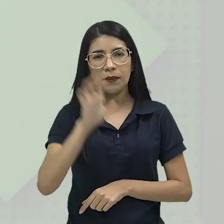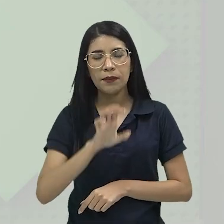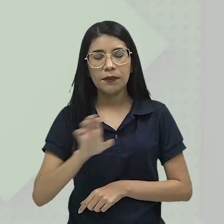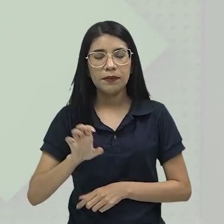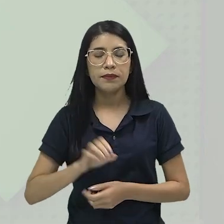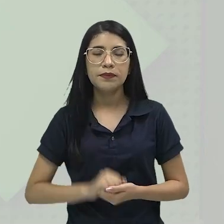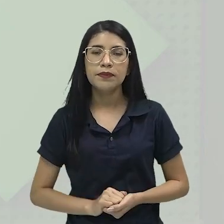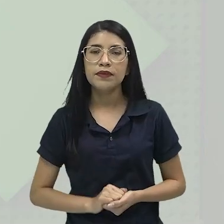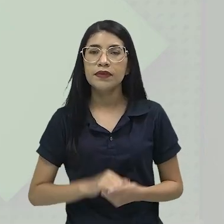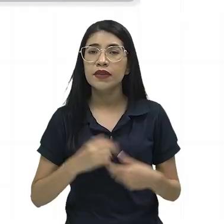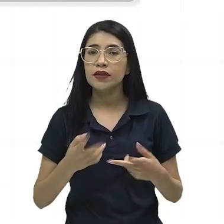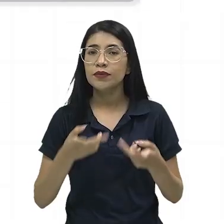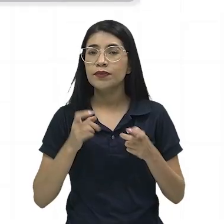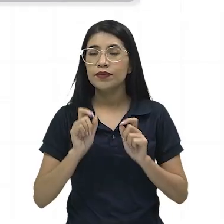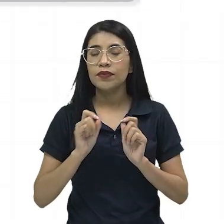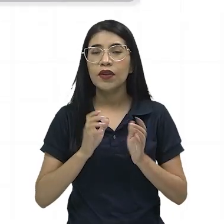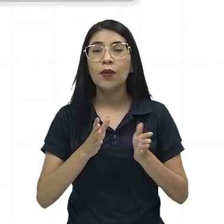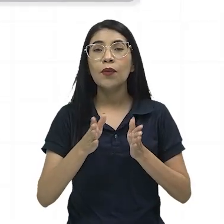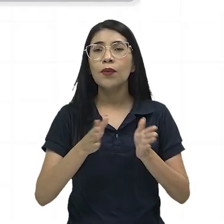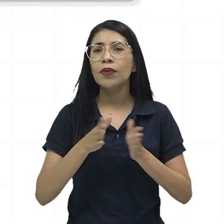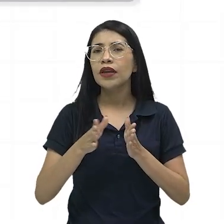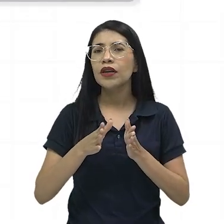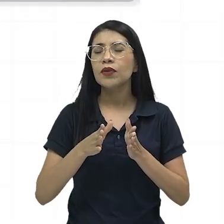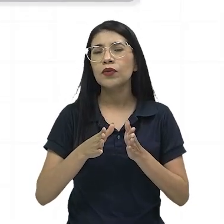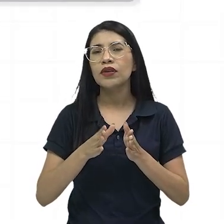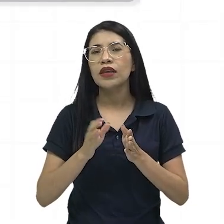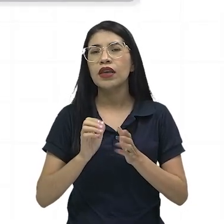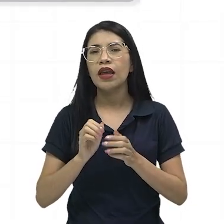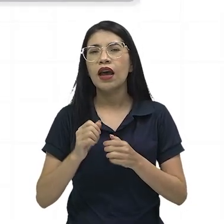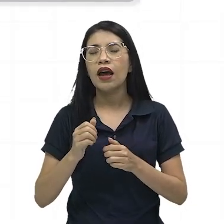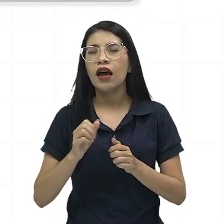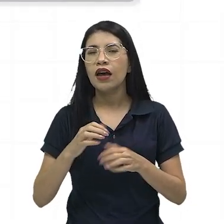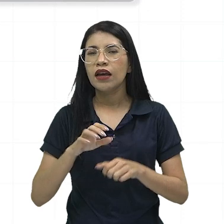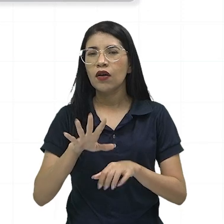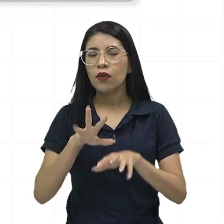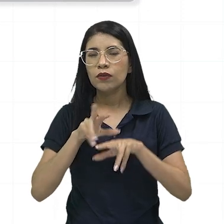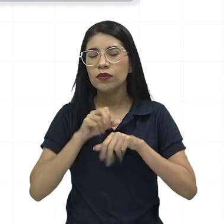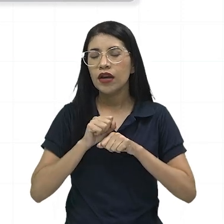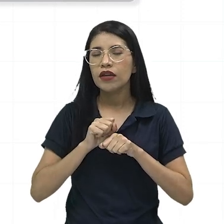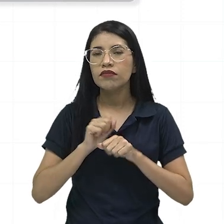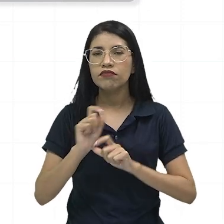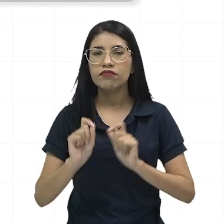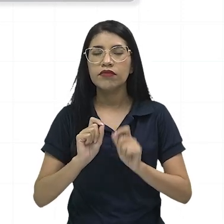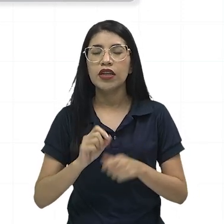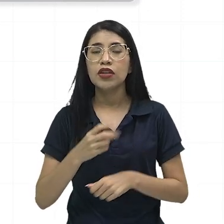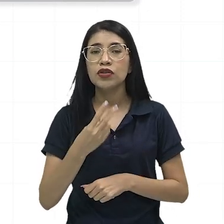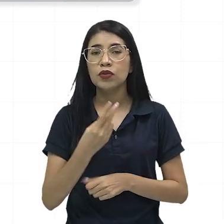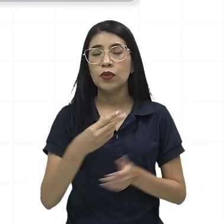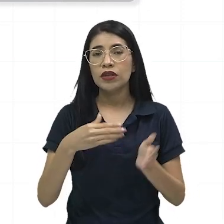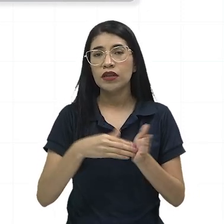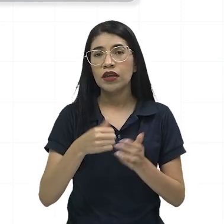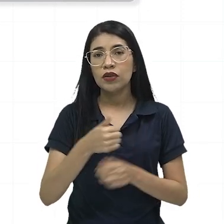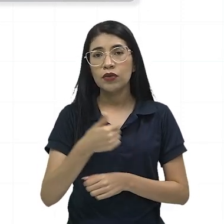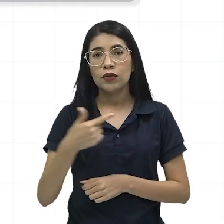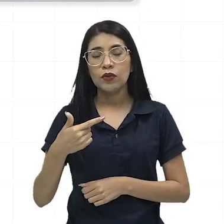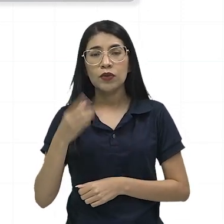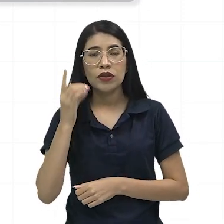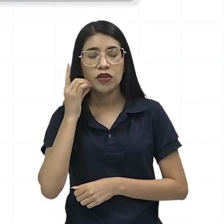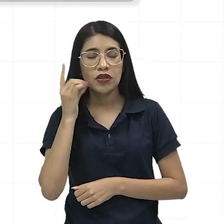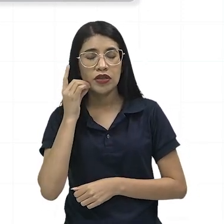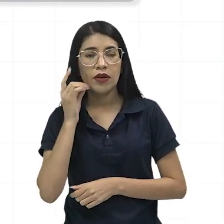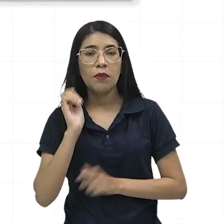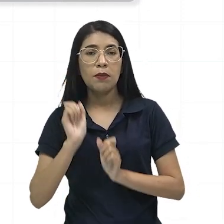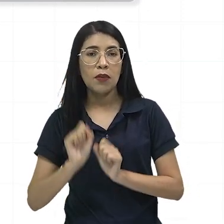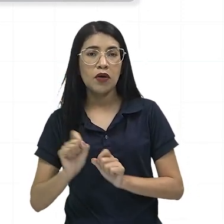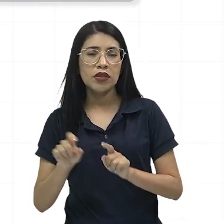gente observa qual é o período de incubação dessa doença. É de 2 a 12 dias que a pessoa também